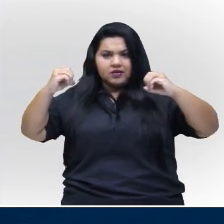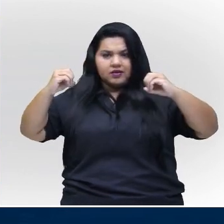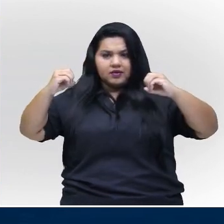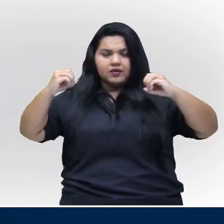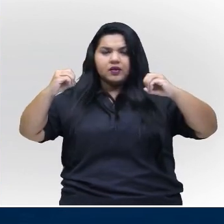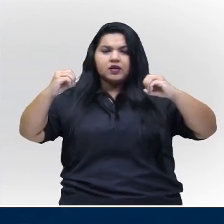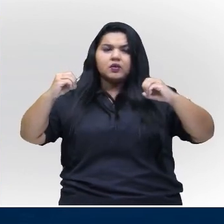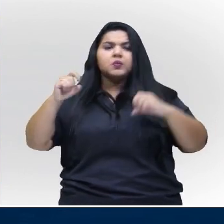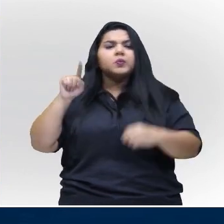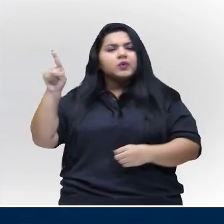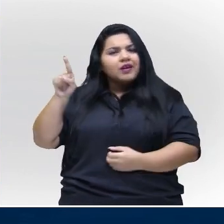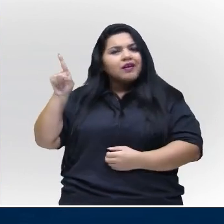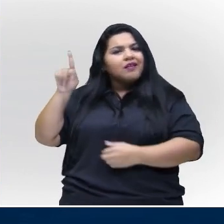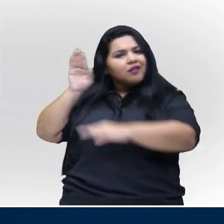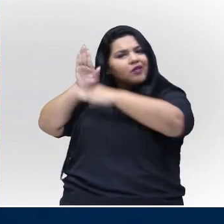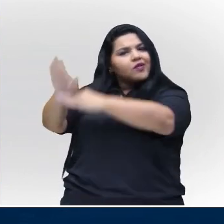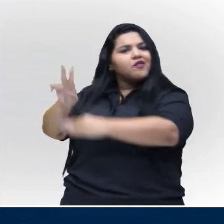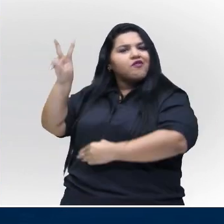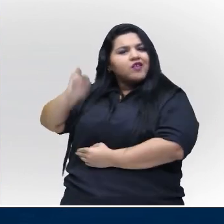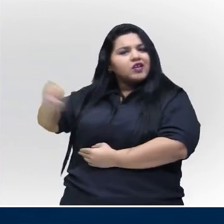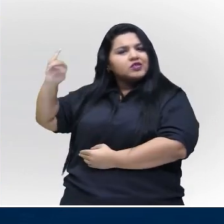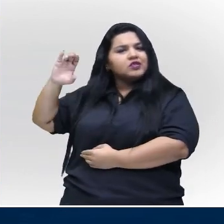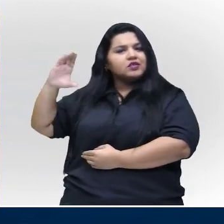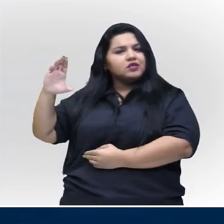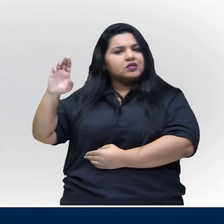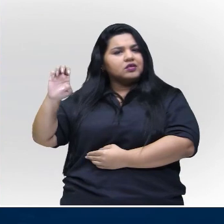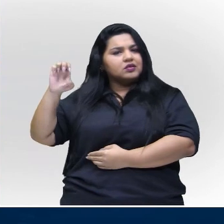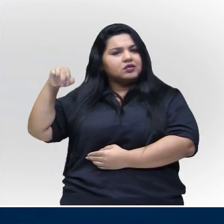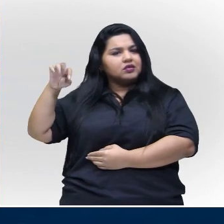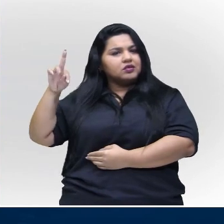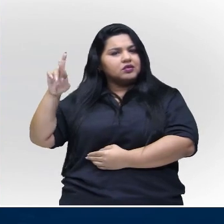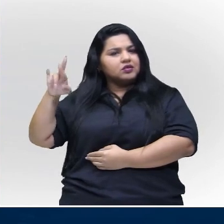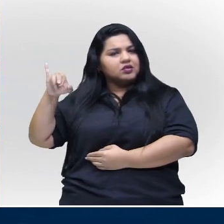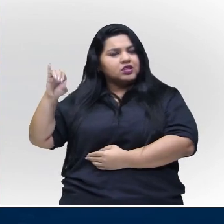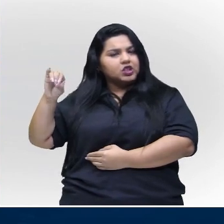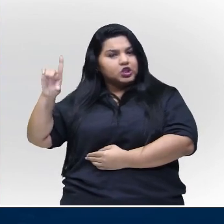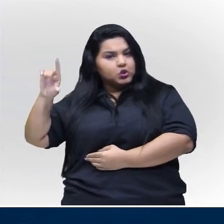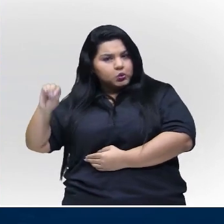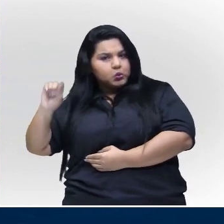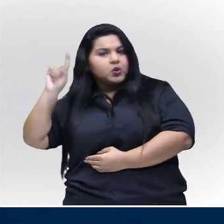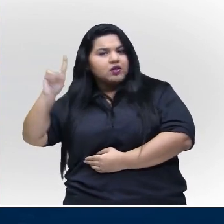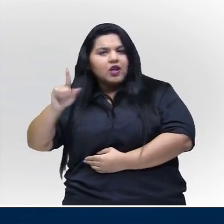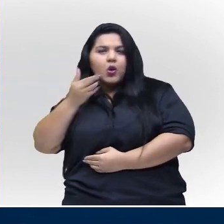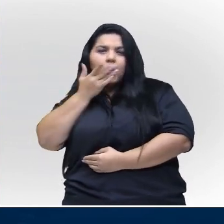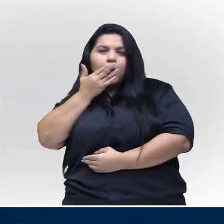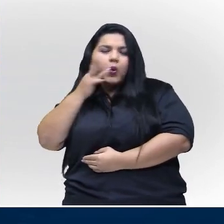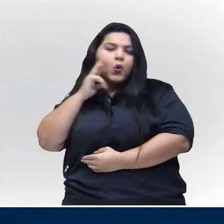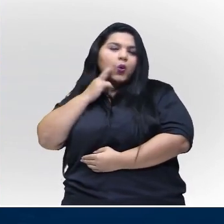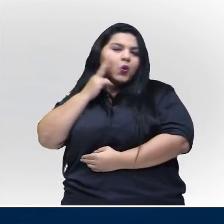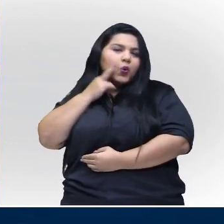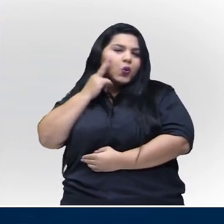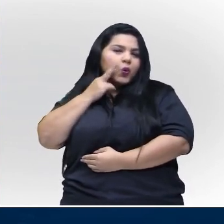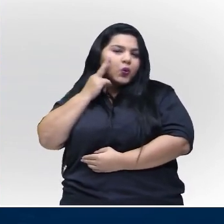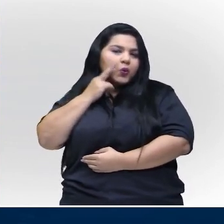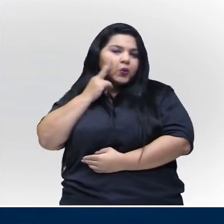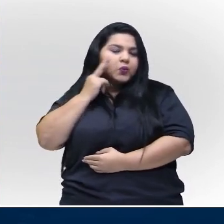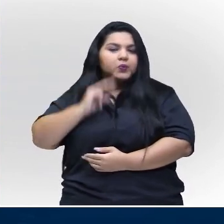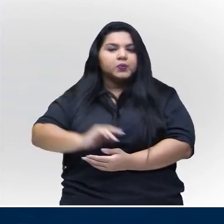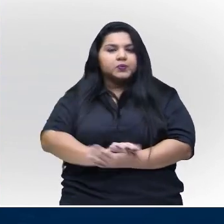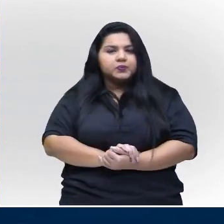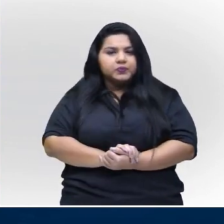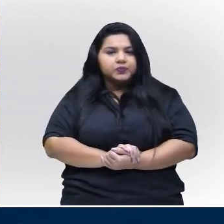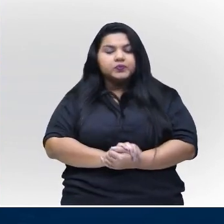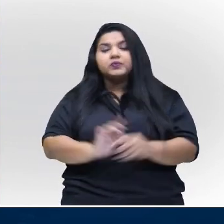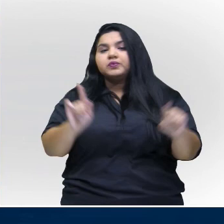O centríolo, que é essa aqui que a gente está observando na cor rosa. Aqui, ó. E também